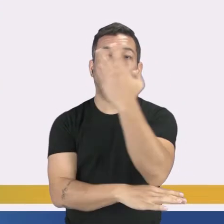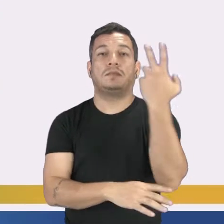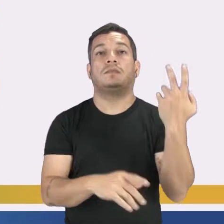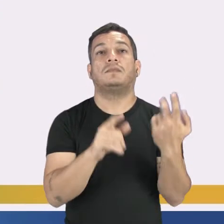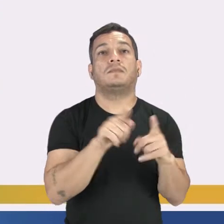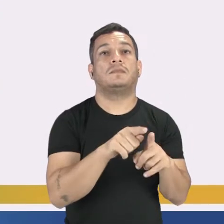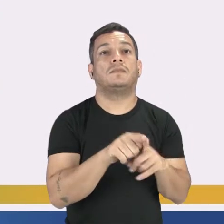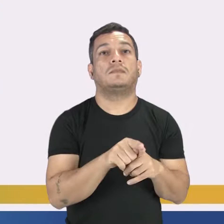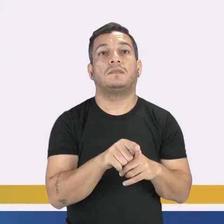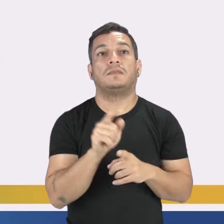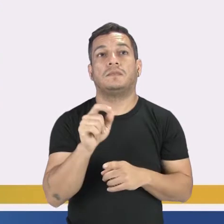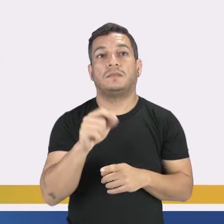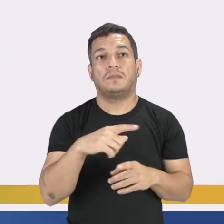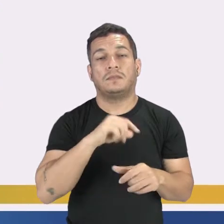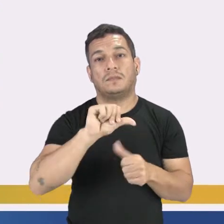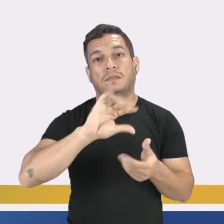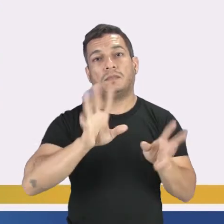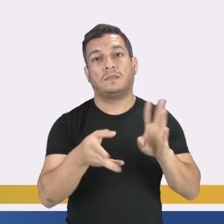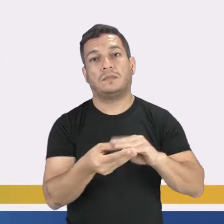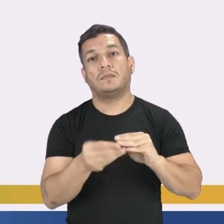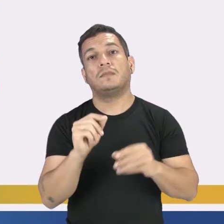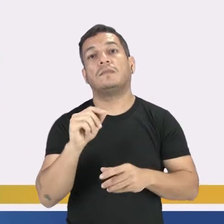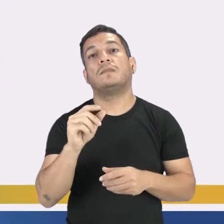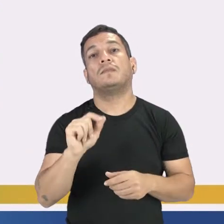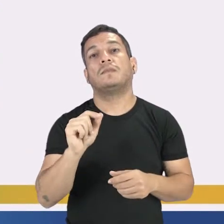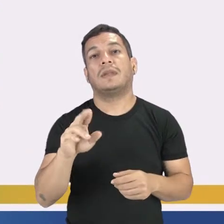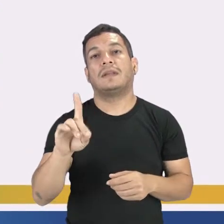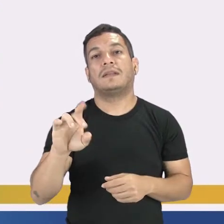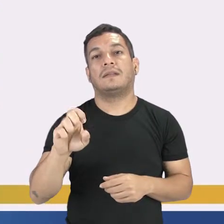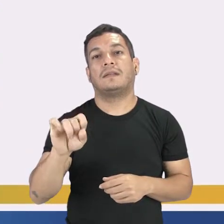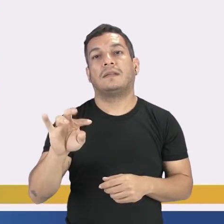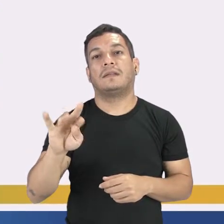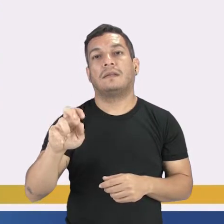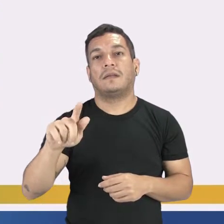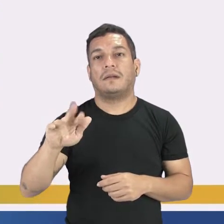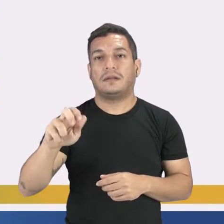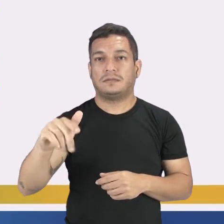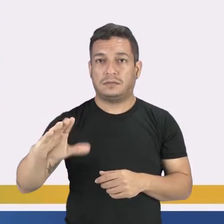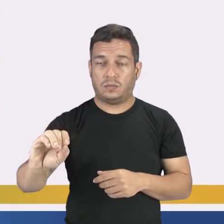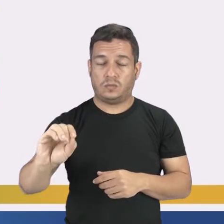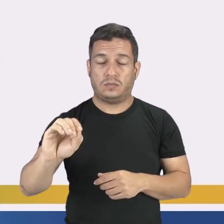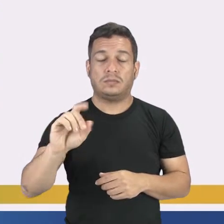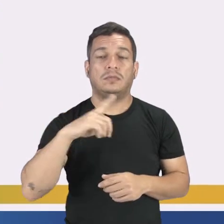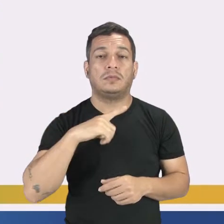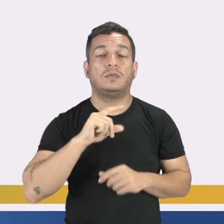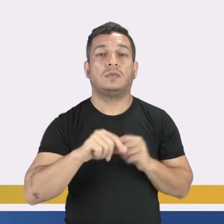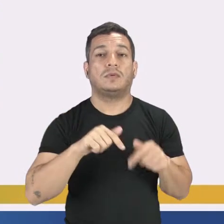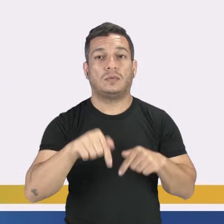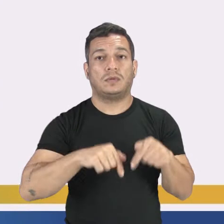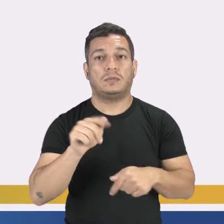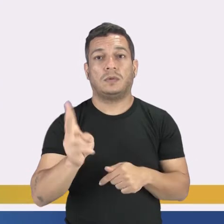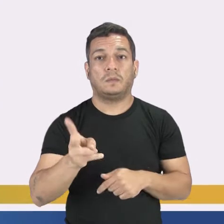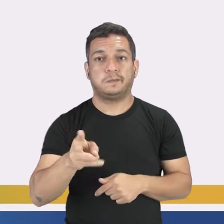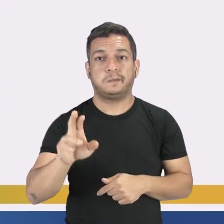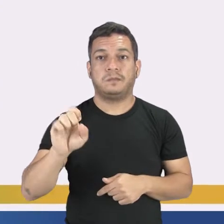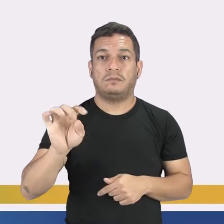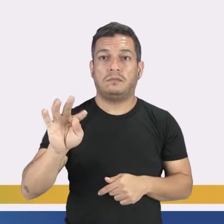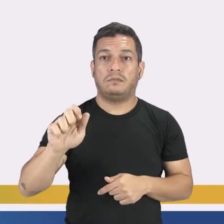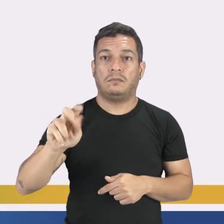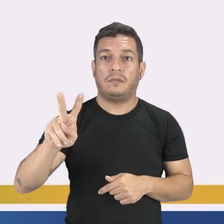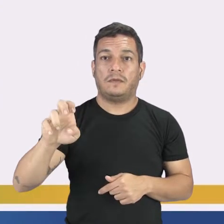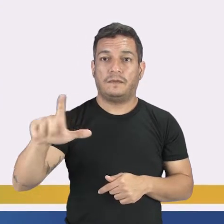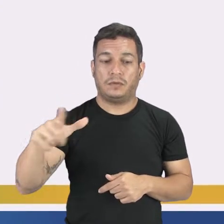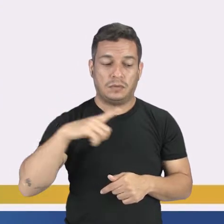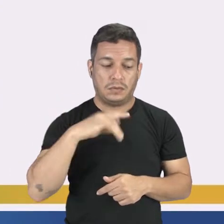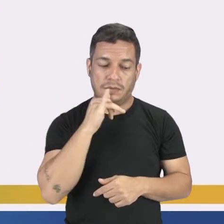onde os elementos radioativos são transformados por meio de desintegração, até chegar a um elemento químico estável. E aí temos